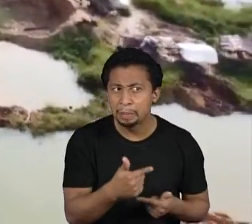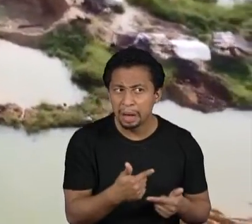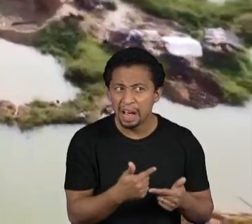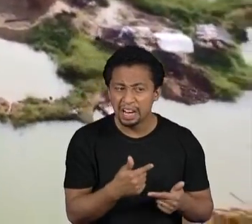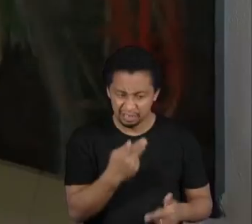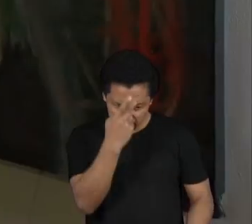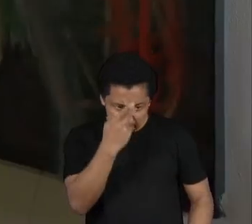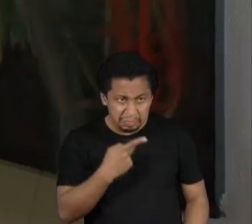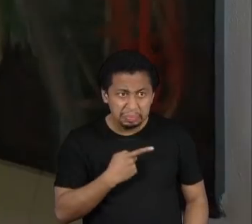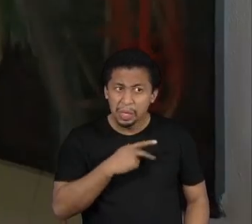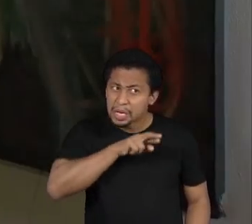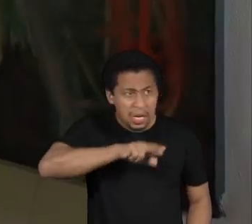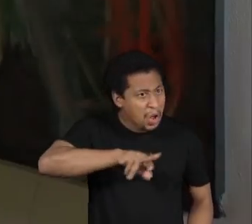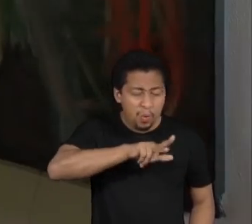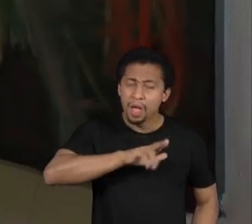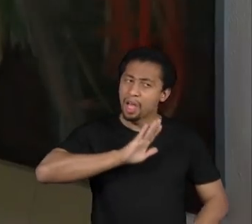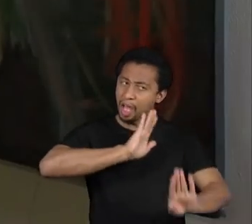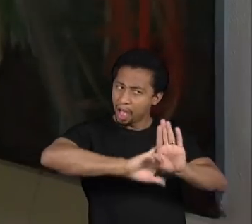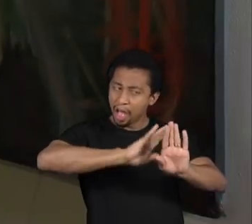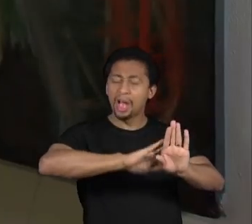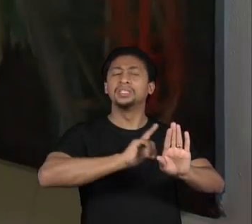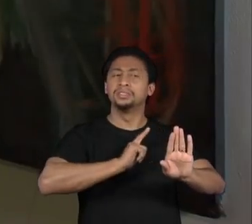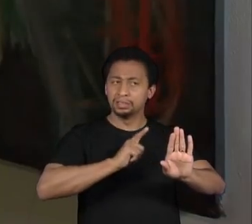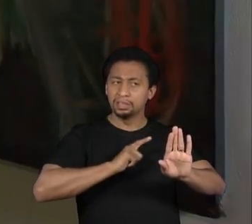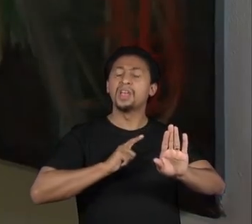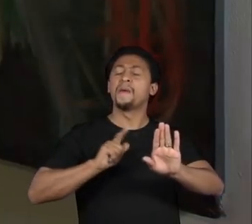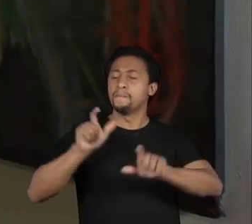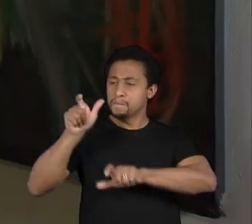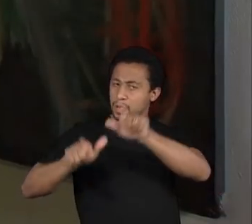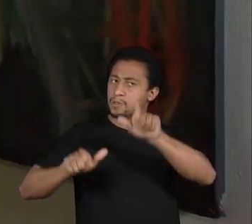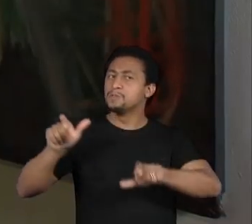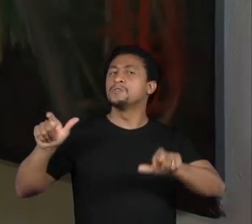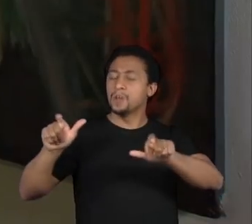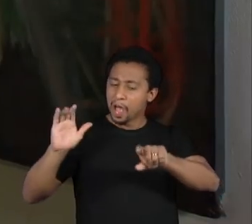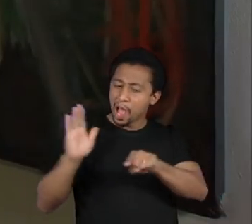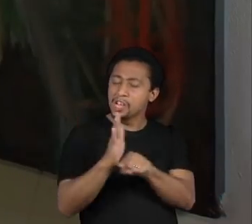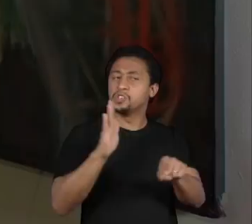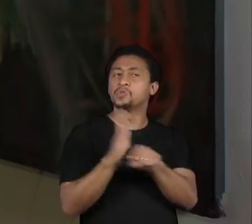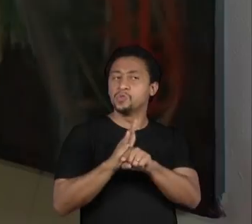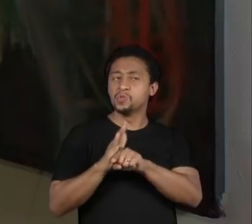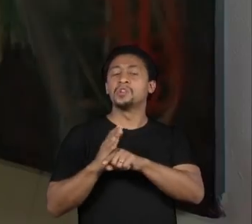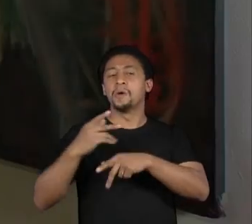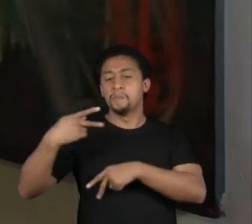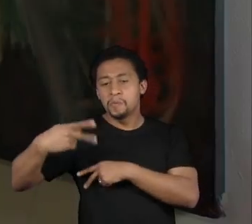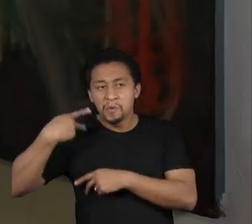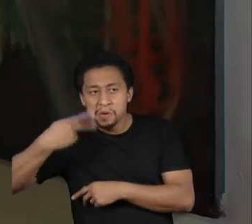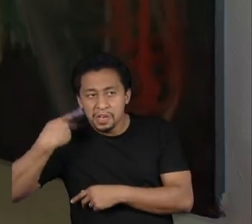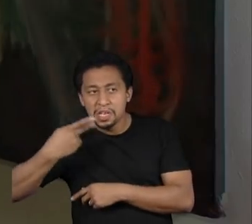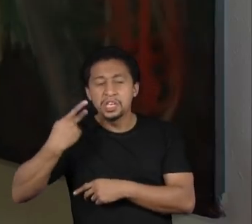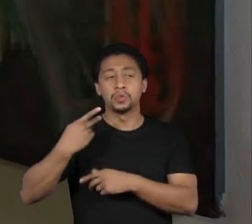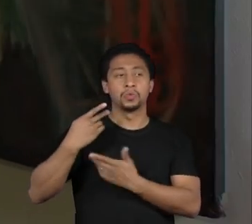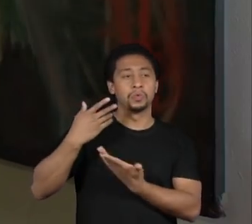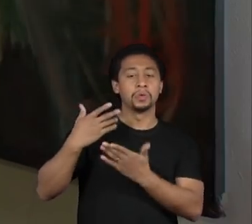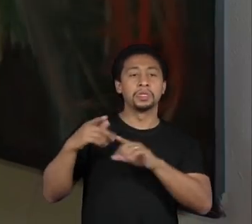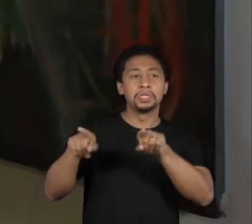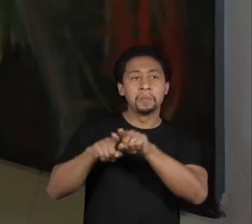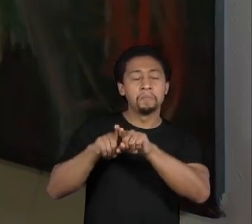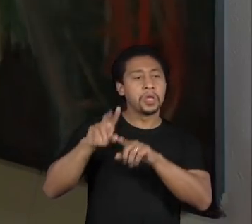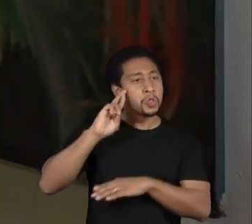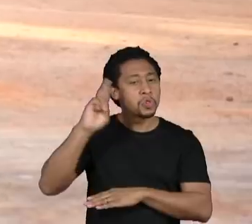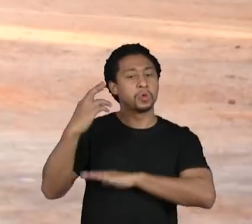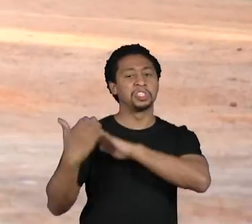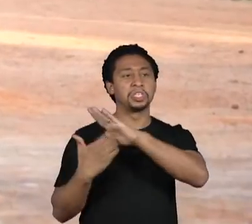mandam gasolina, tem políticos envolvidos nisso. Nossa terra está suja e estragada. Os rios estão